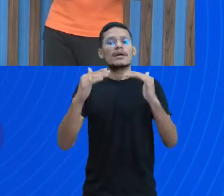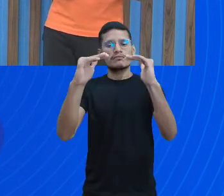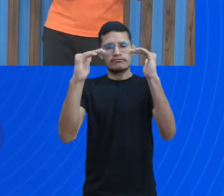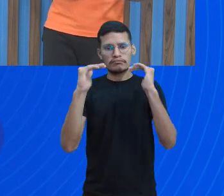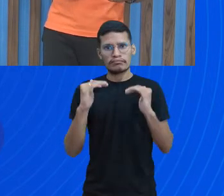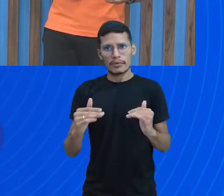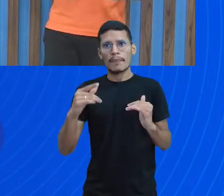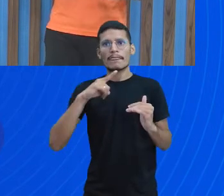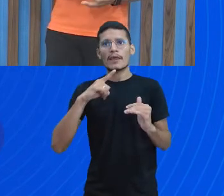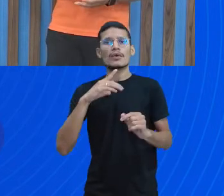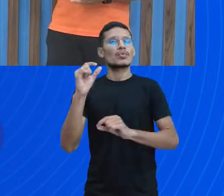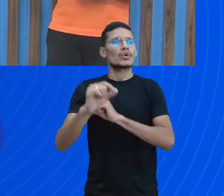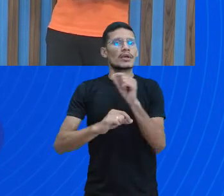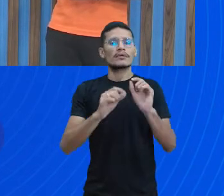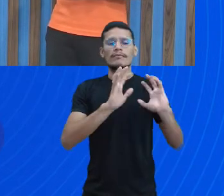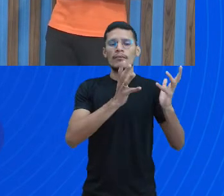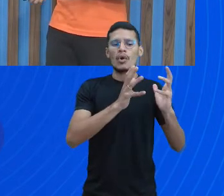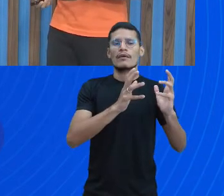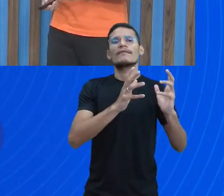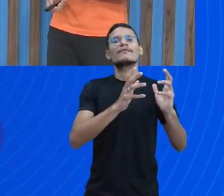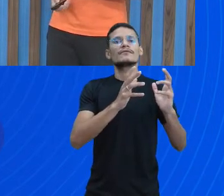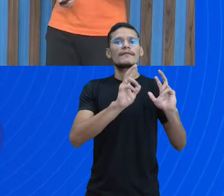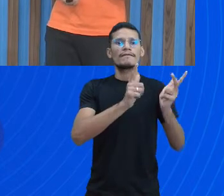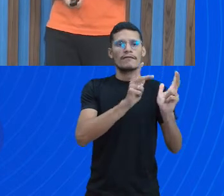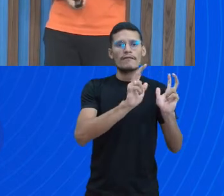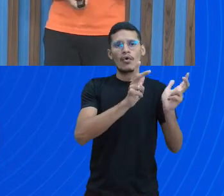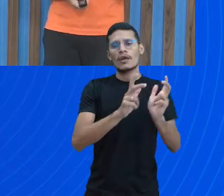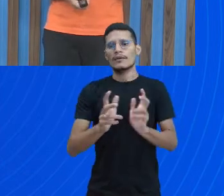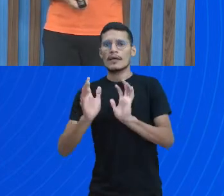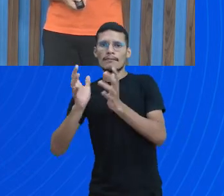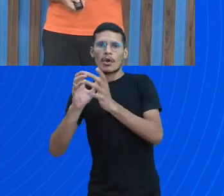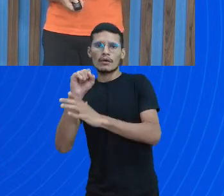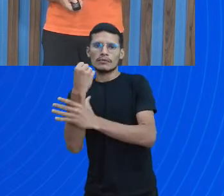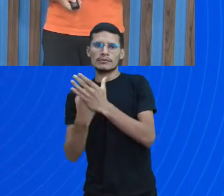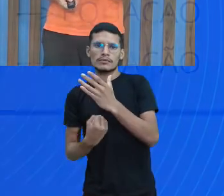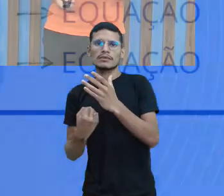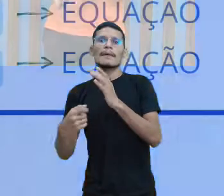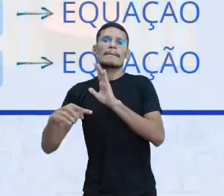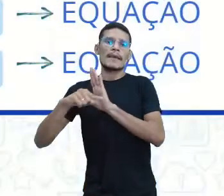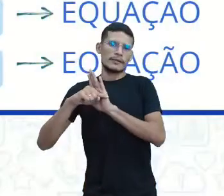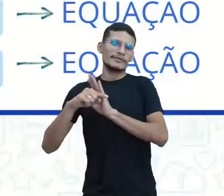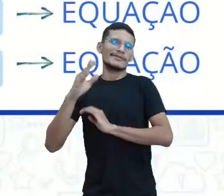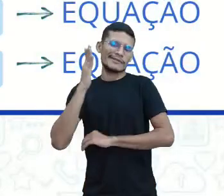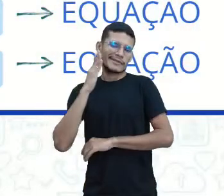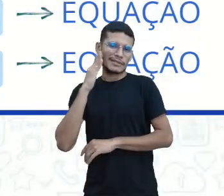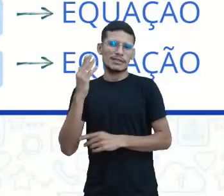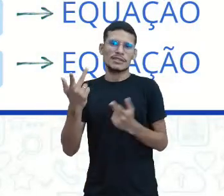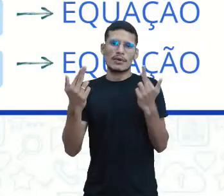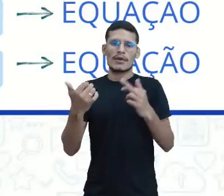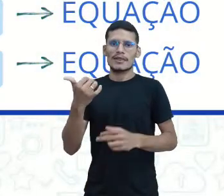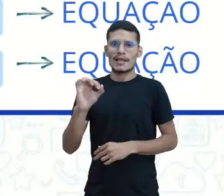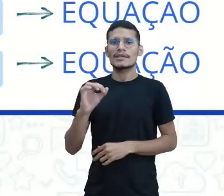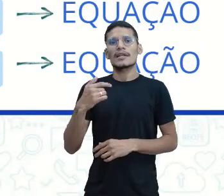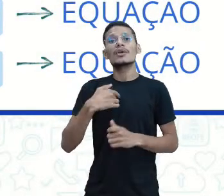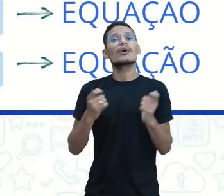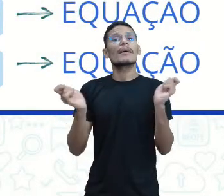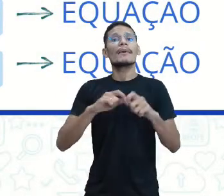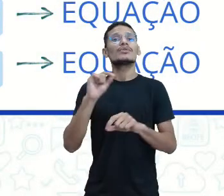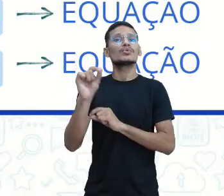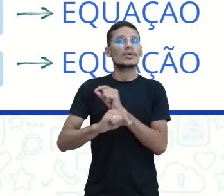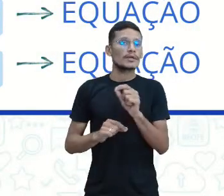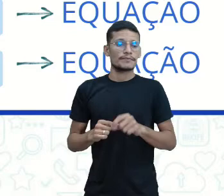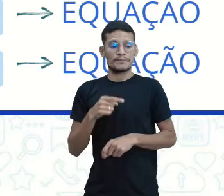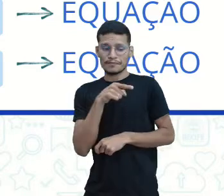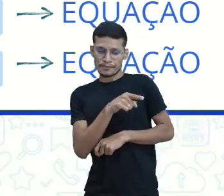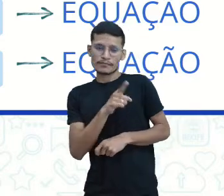a bola de vôlei menos a bola de basquete é igual a 10. Então, eu posso colocar aí, por exemplo, como solução, a bola